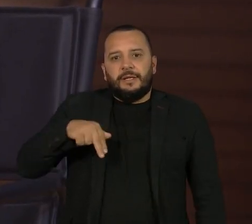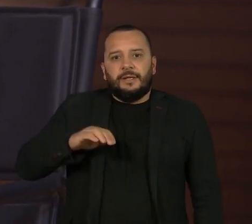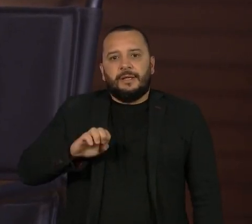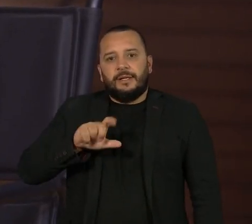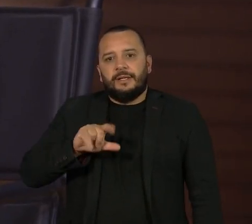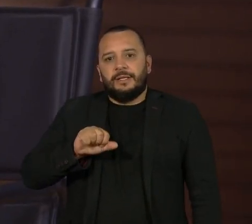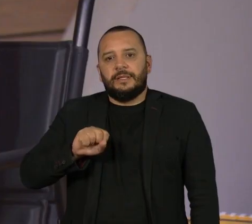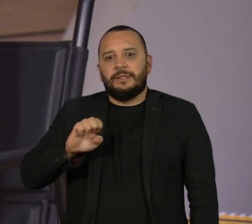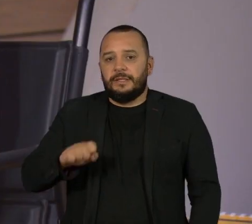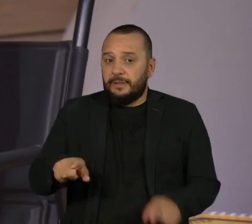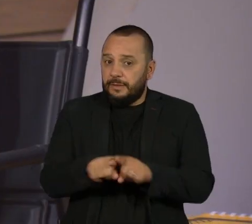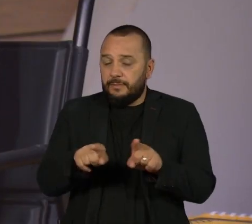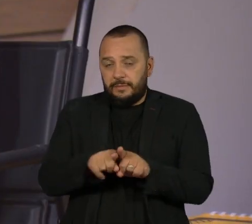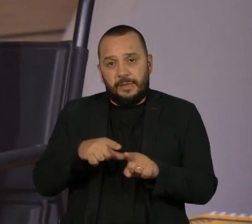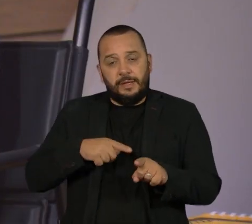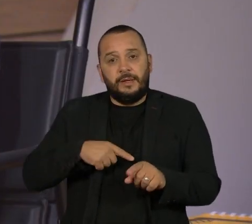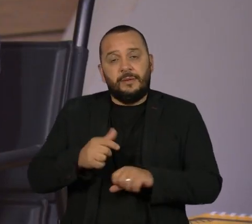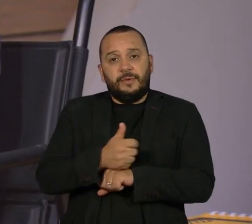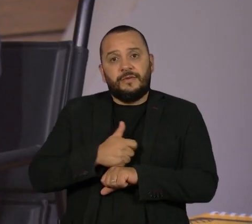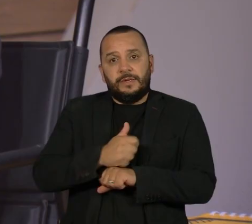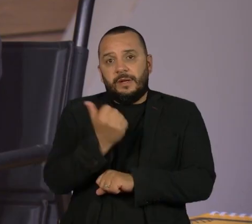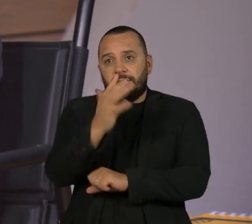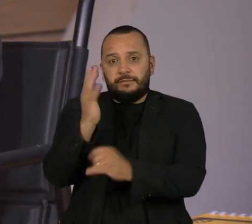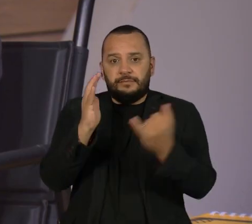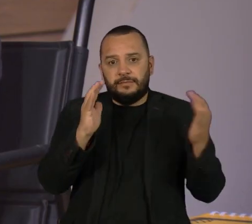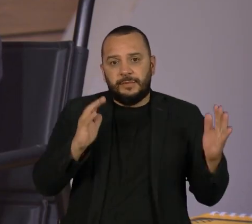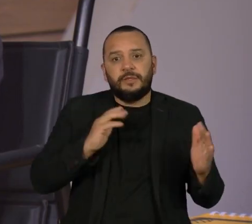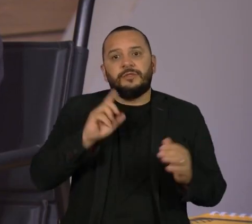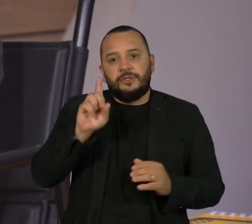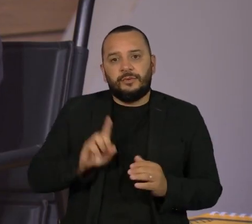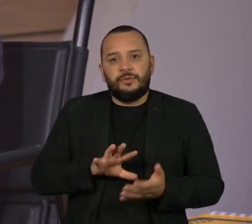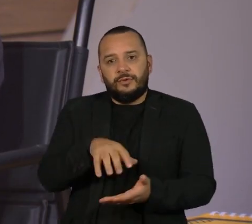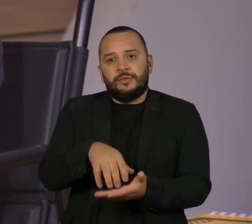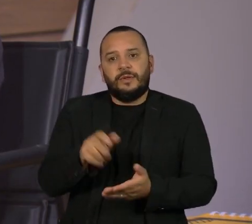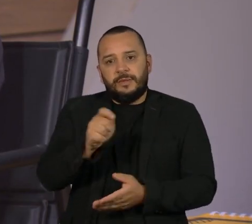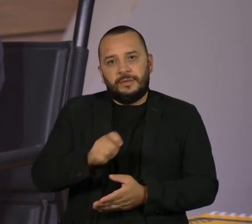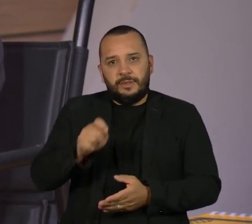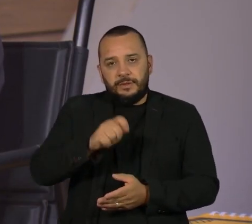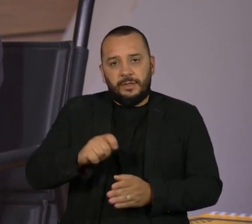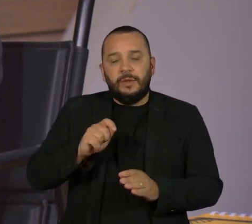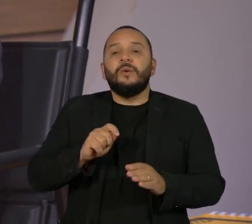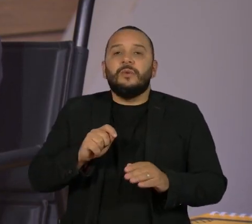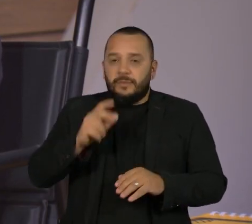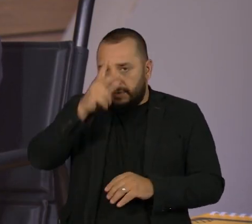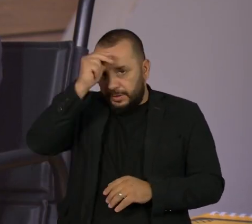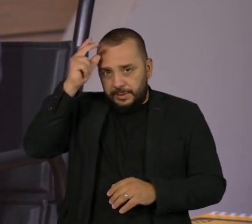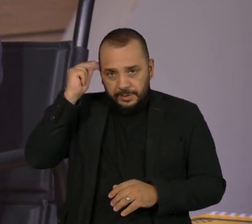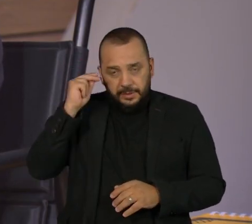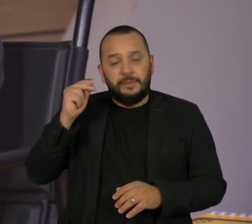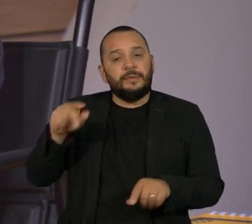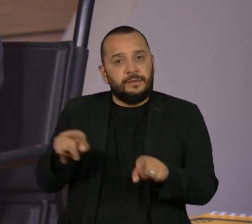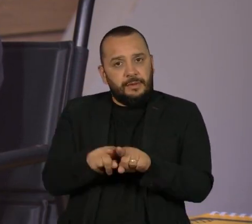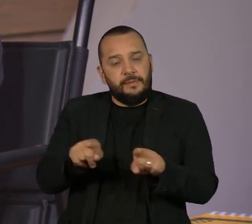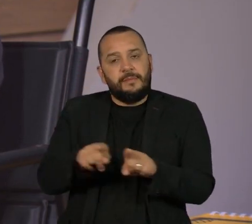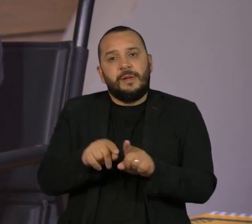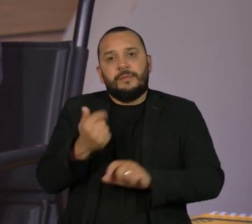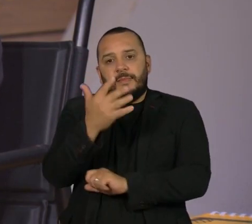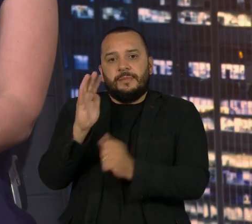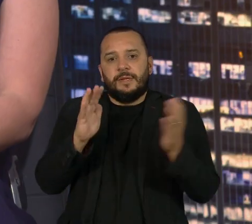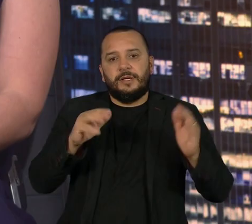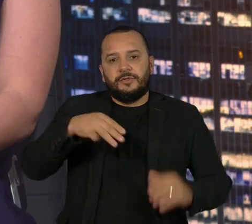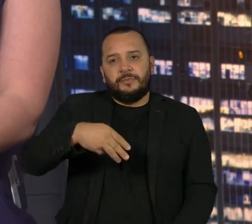Vendramini, e o ambientalista e diretor institucional da Associação Nacional de Municípios e Meio Ambiente, Mário